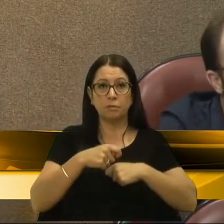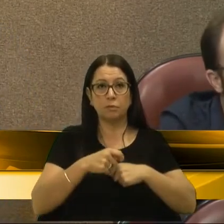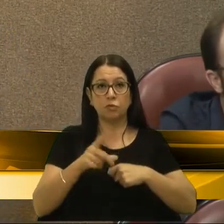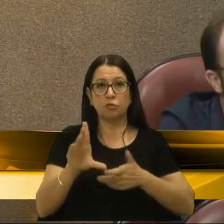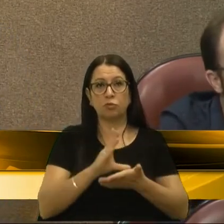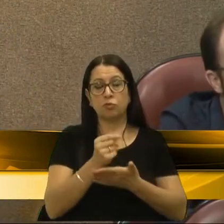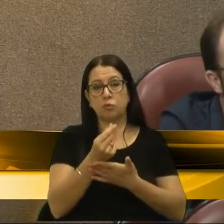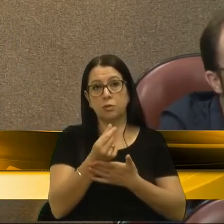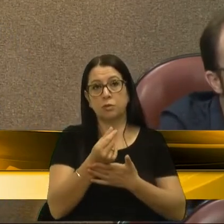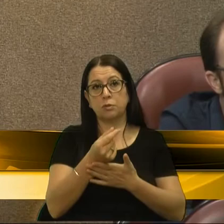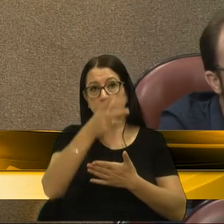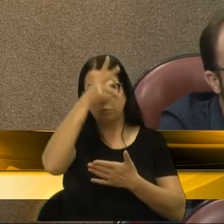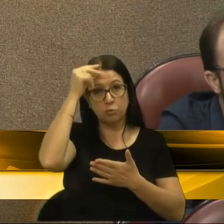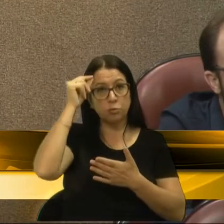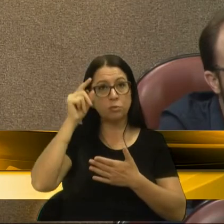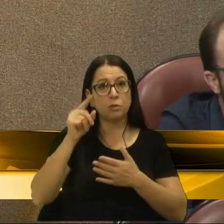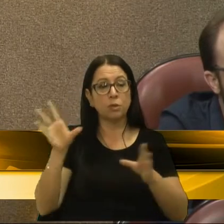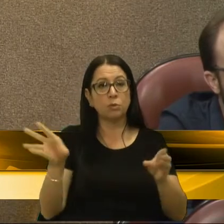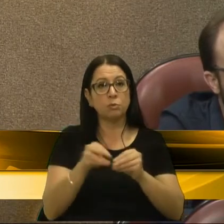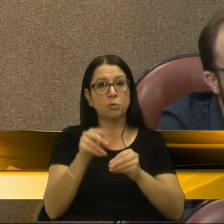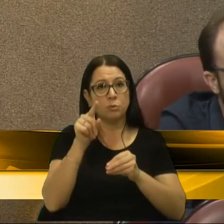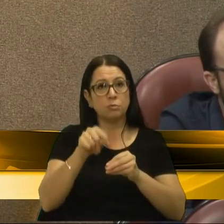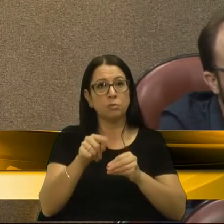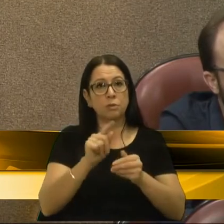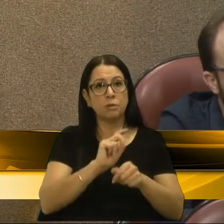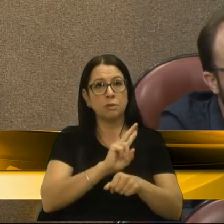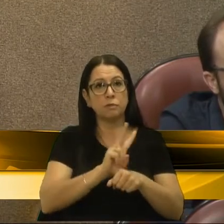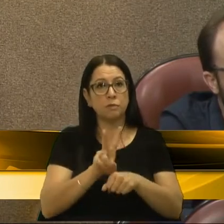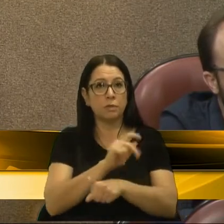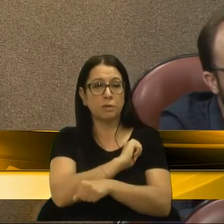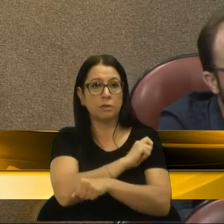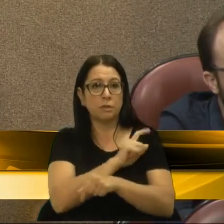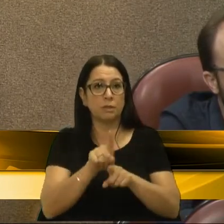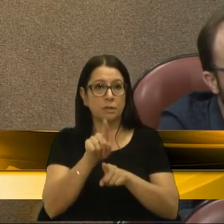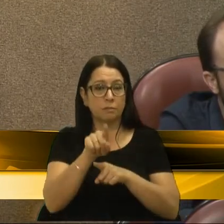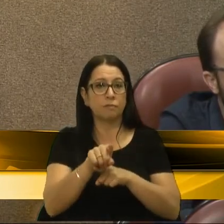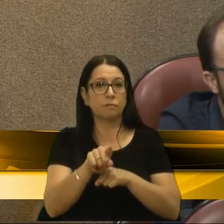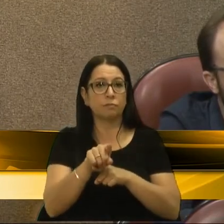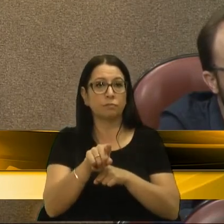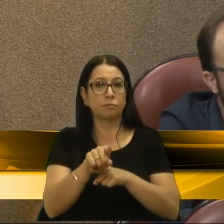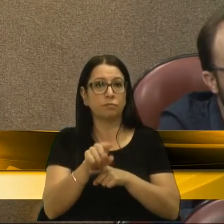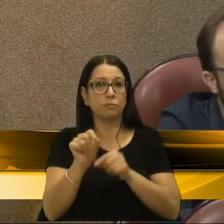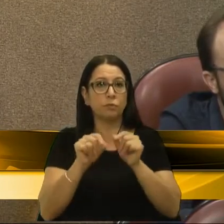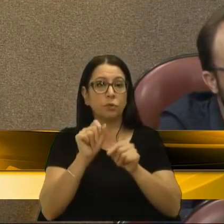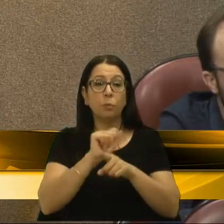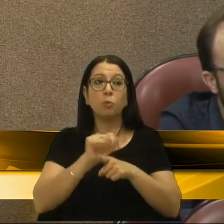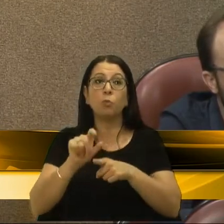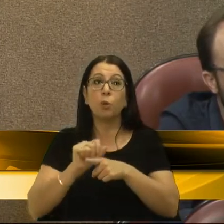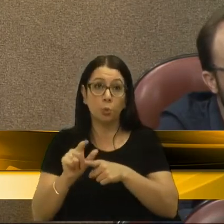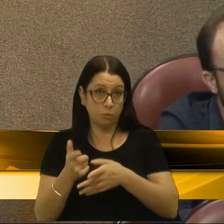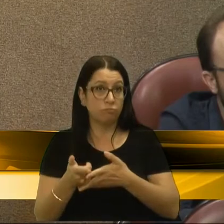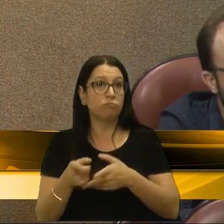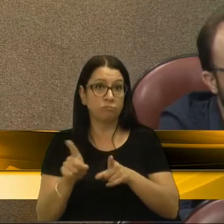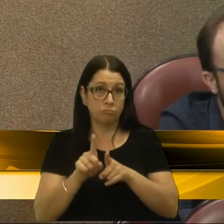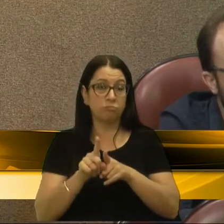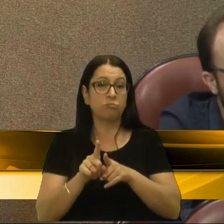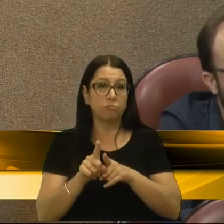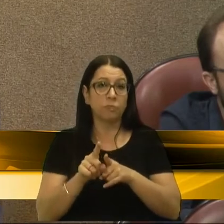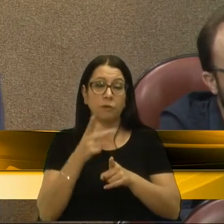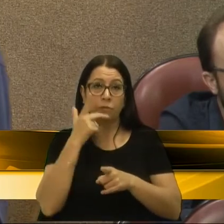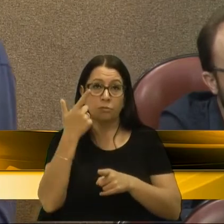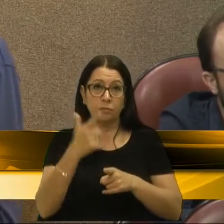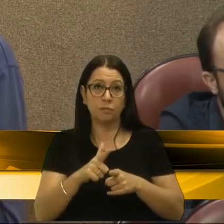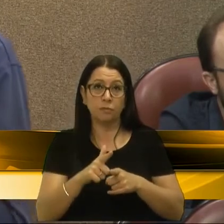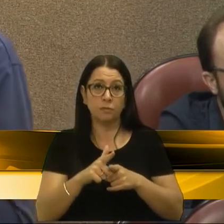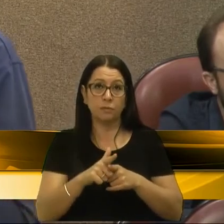públicos. Então, em síntese, para além dessa fiscalização aqui que quero exercer a respeito dos aluguéis, também, e repito,